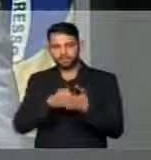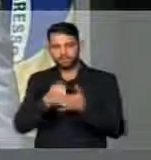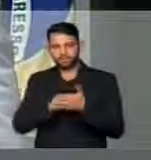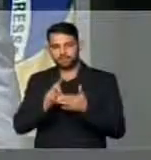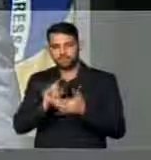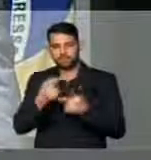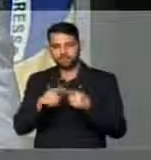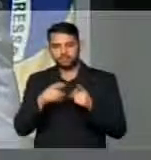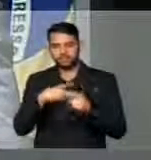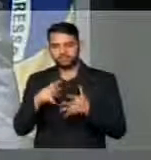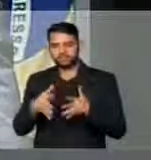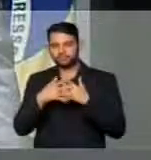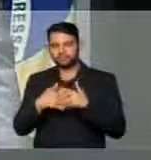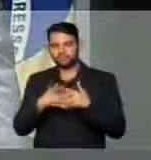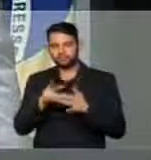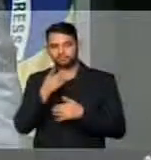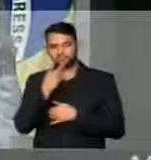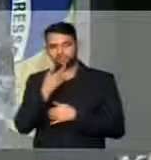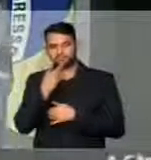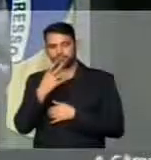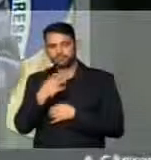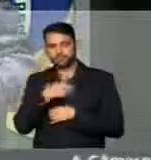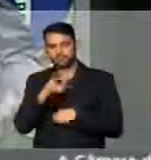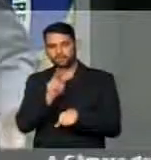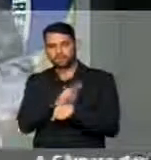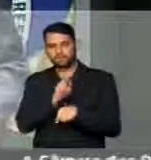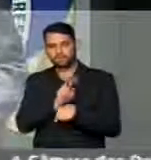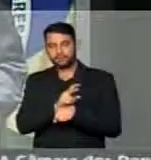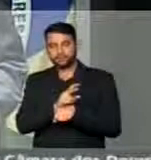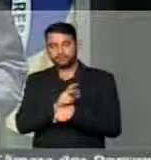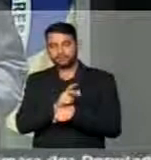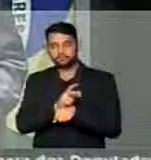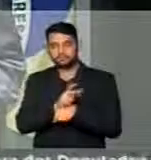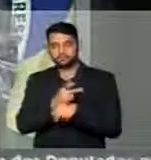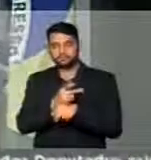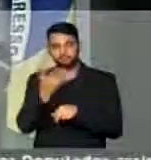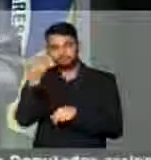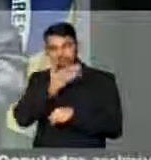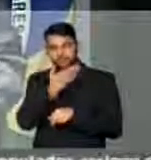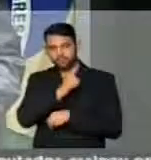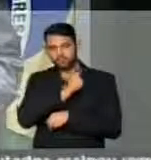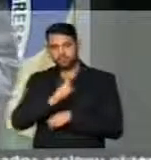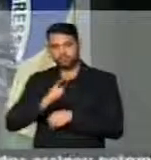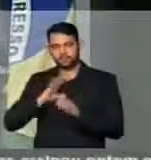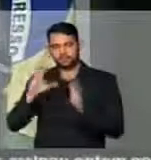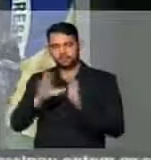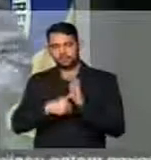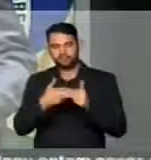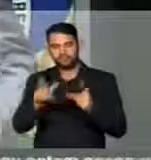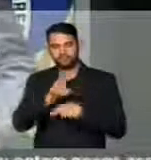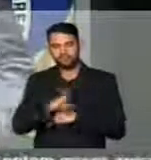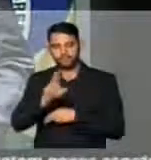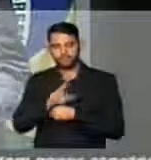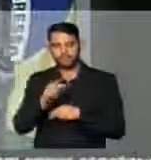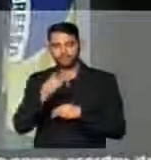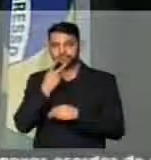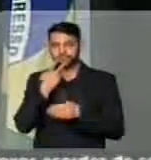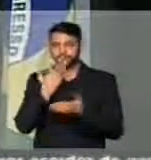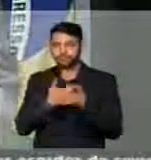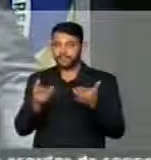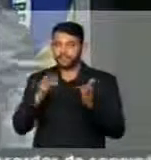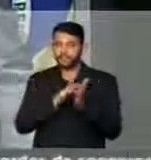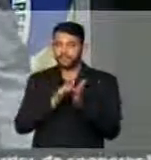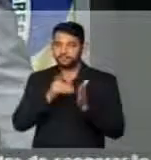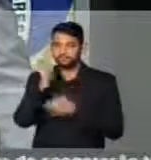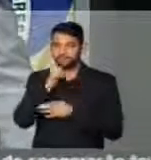esquerda não pode se confundir com uma defesa cega de um governo corrupto que usa dessa retórica para enganar